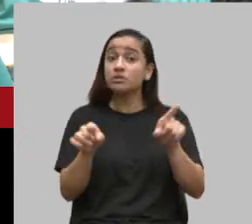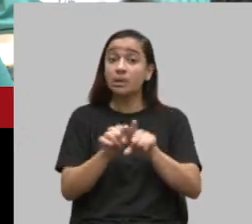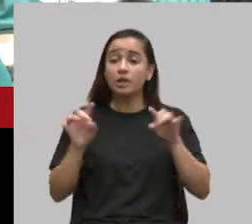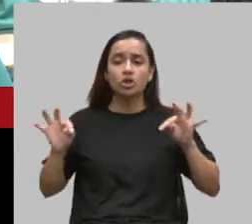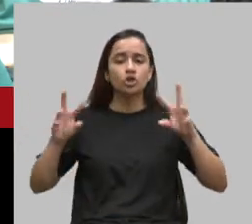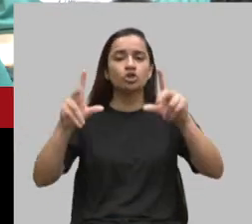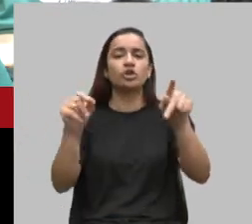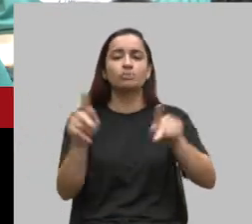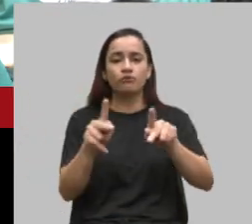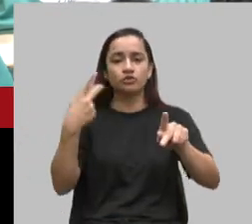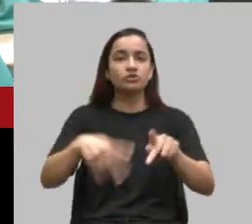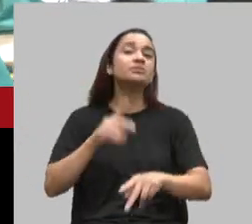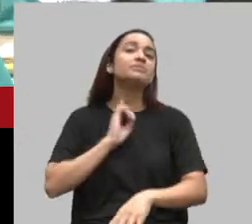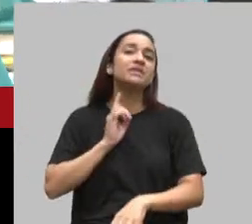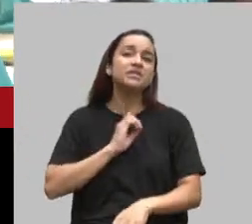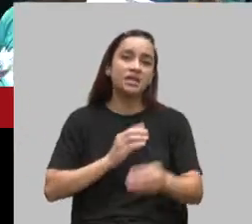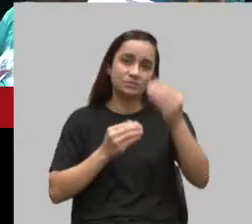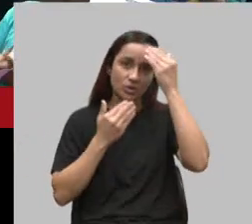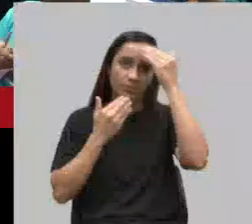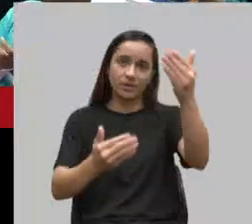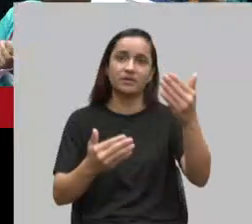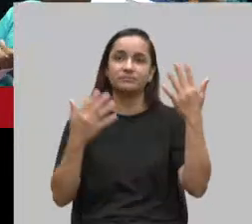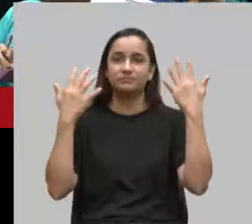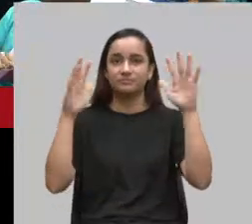de Minas Gerais Muito obrigado